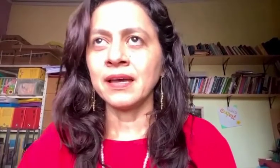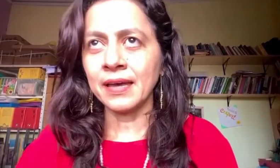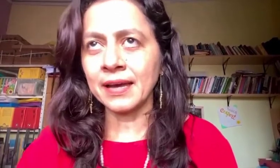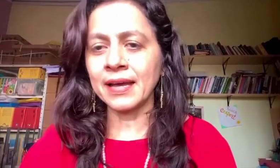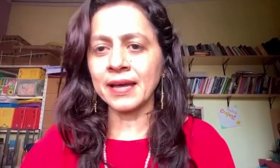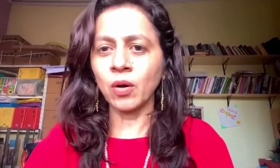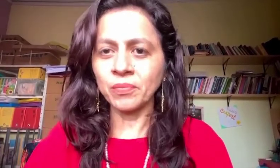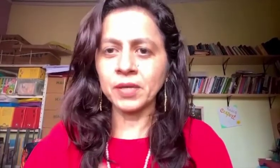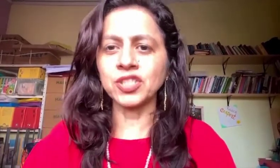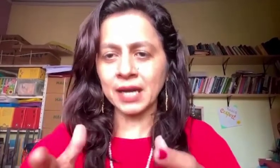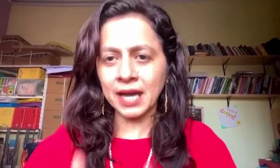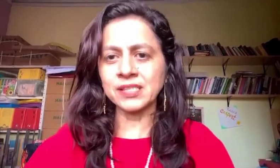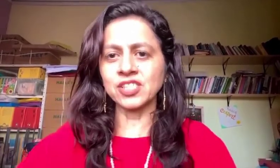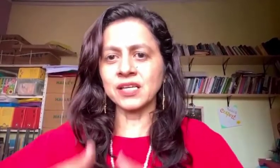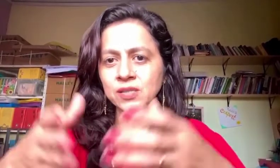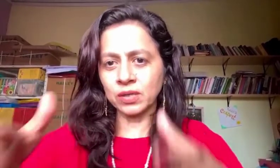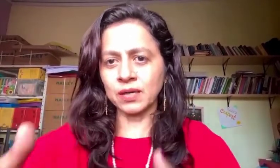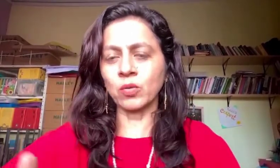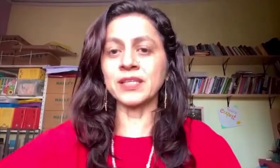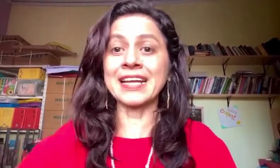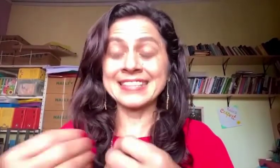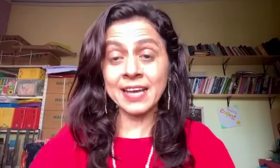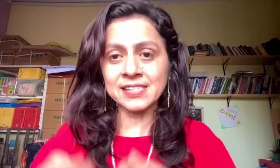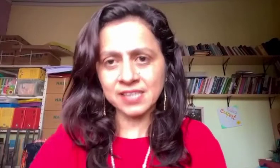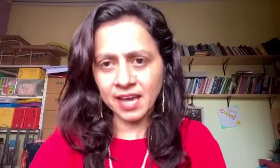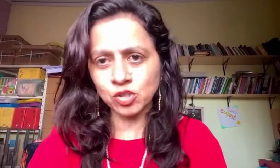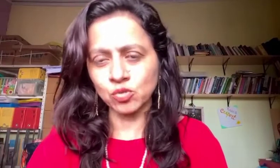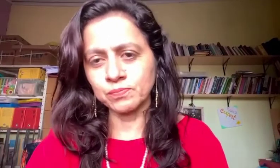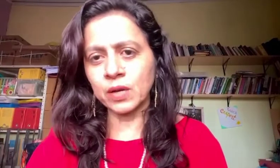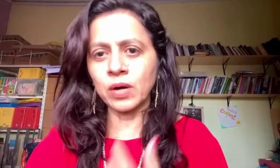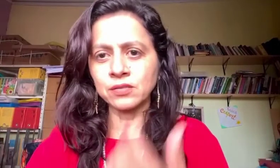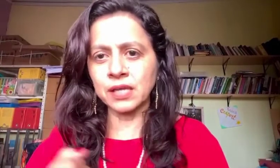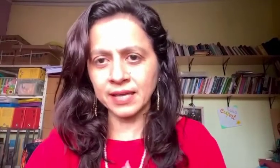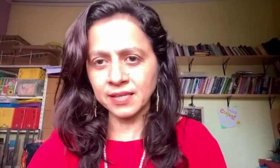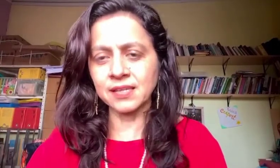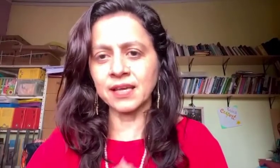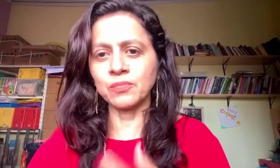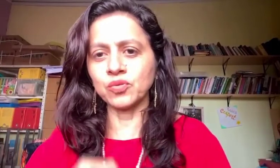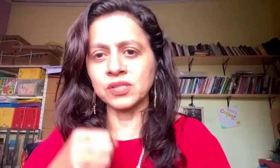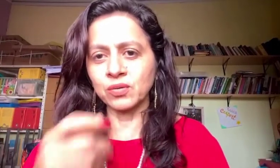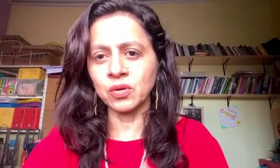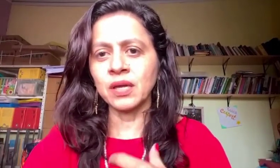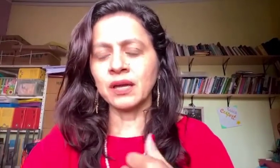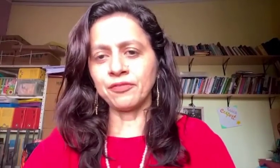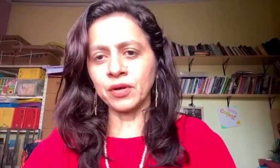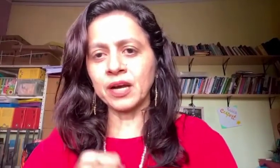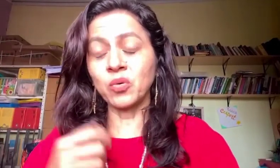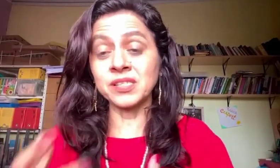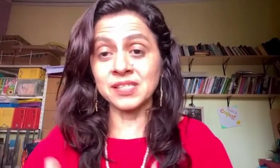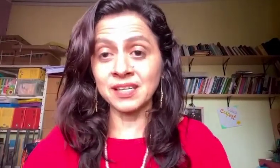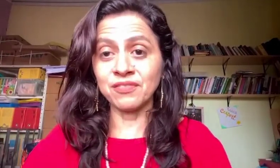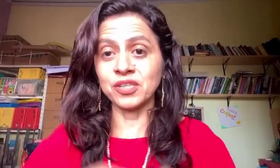assim, obviamente, claro, essa geração que, quando ela tem acesso, que é o caso da Raíssa, né, que muito cedo